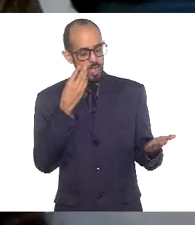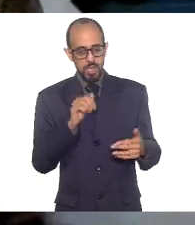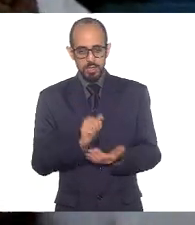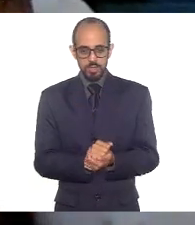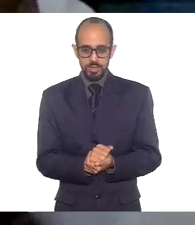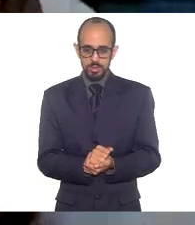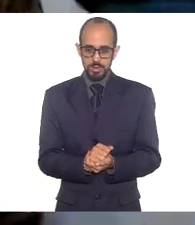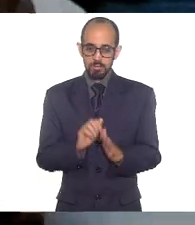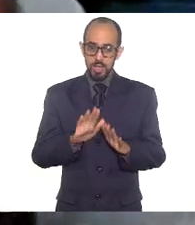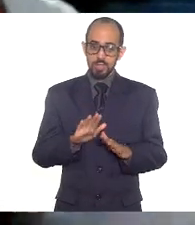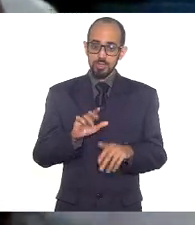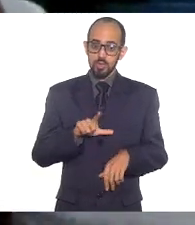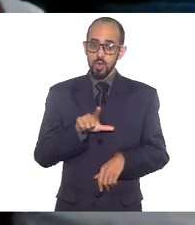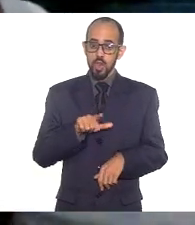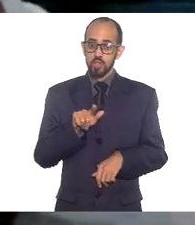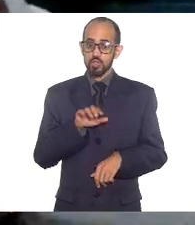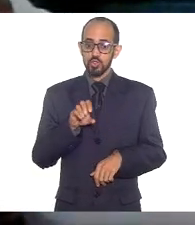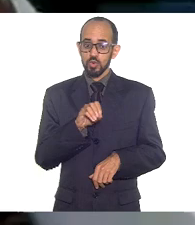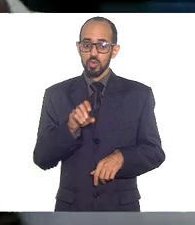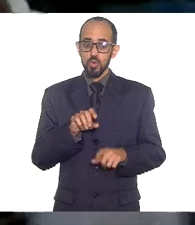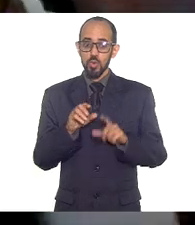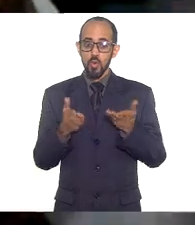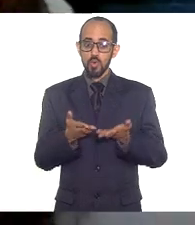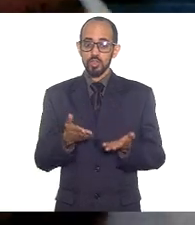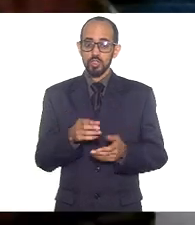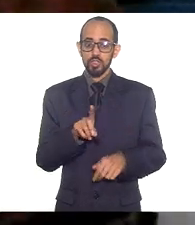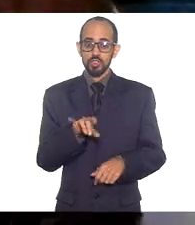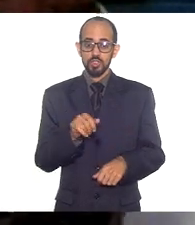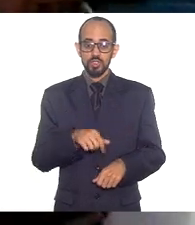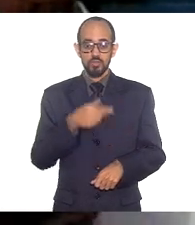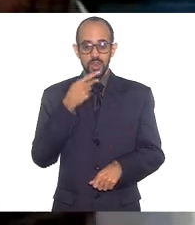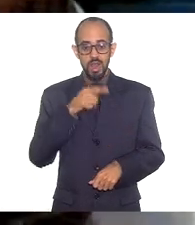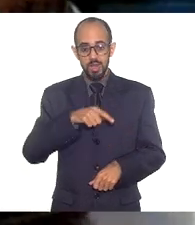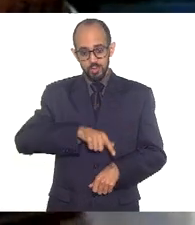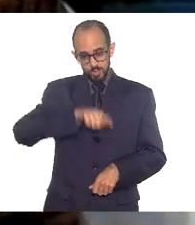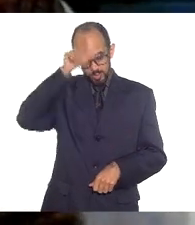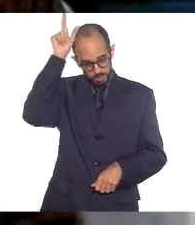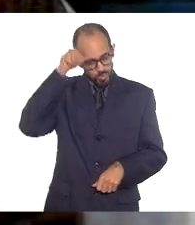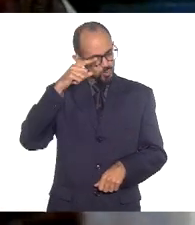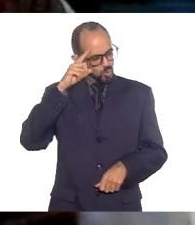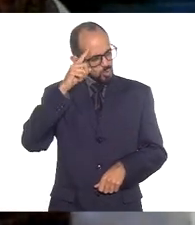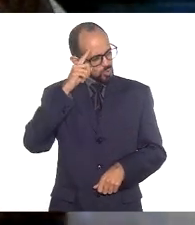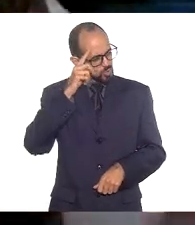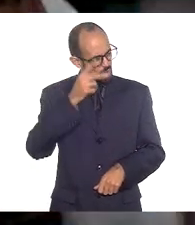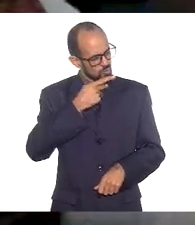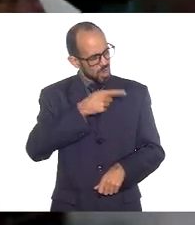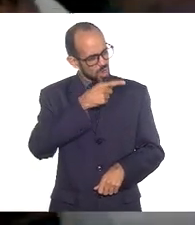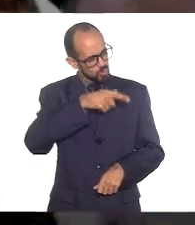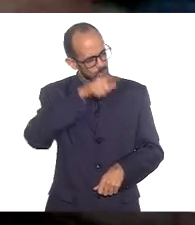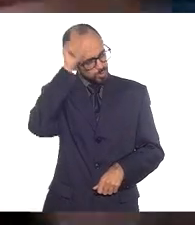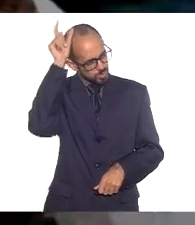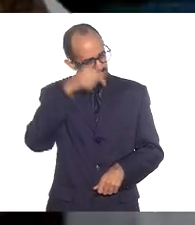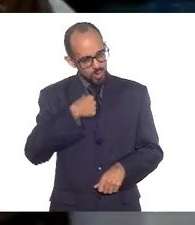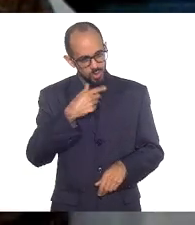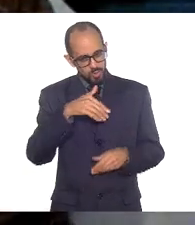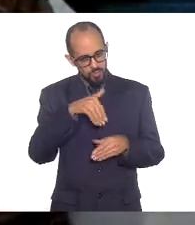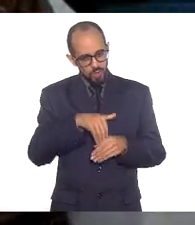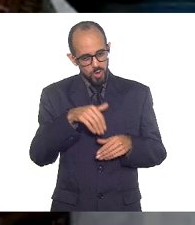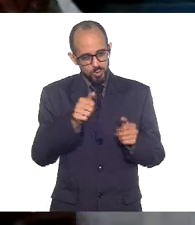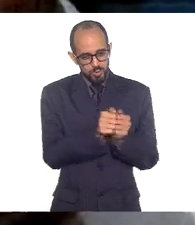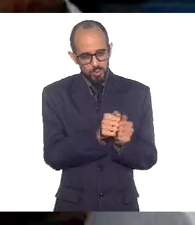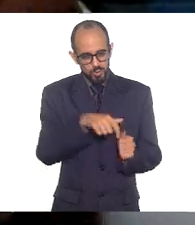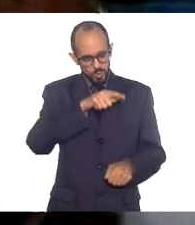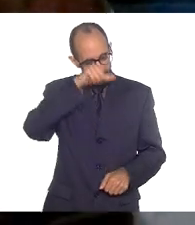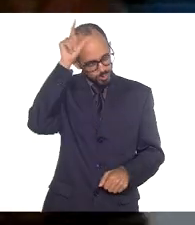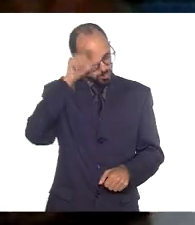mais claro hoje é o dia de falar todos os Paulos eu todo dia Paulo tudo Skol eu falo Eu voto com diz